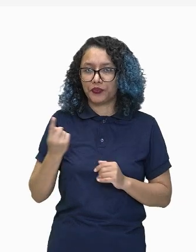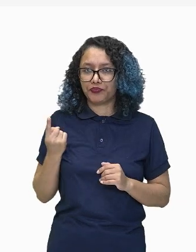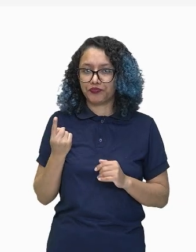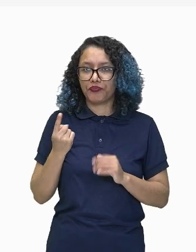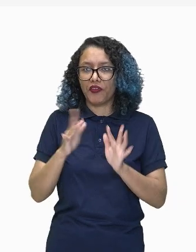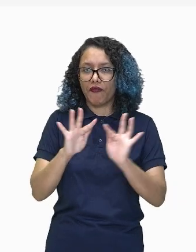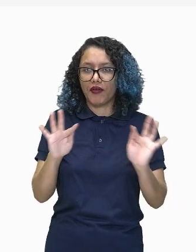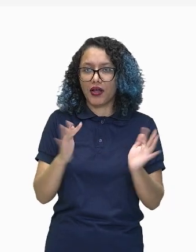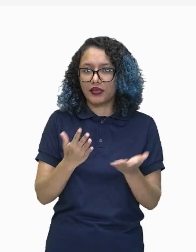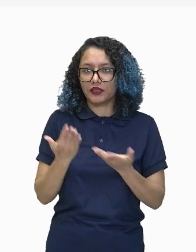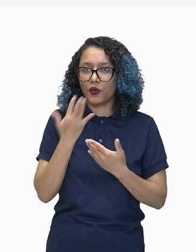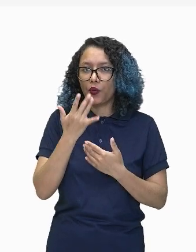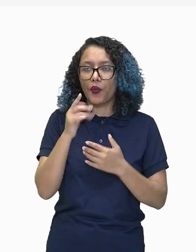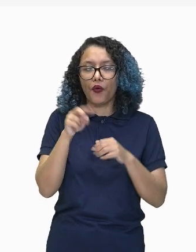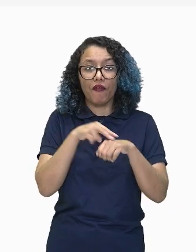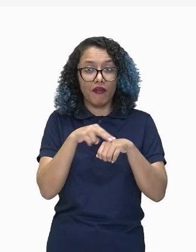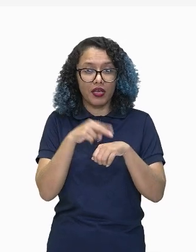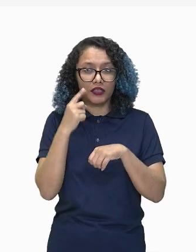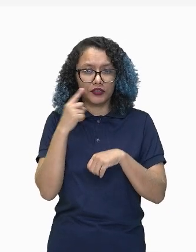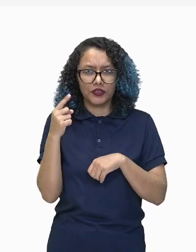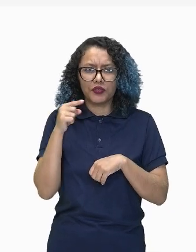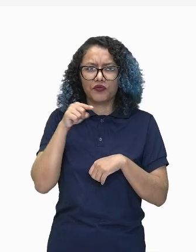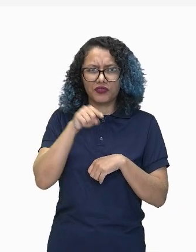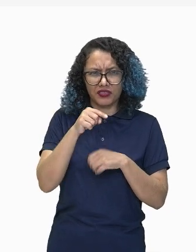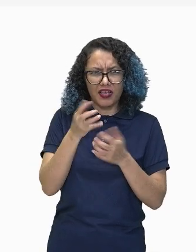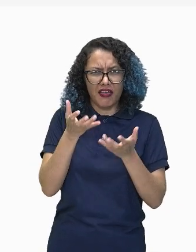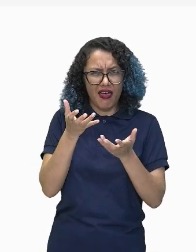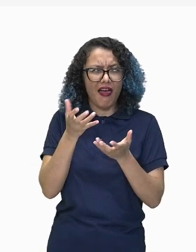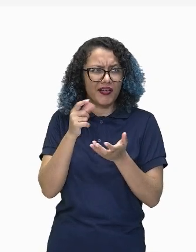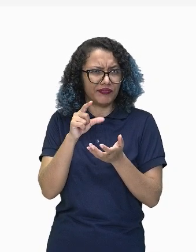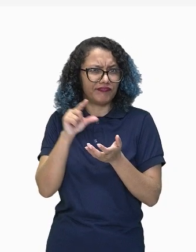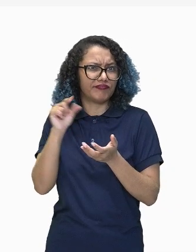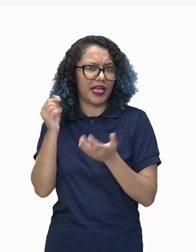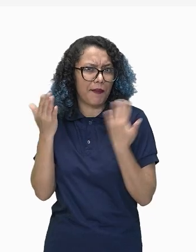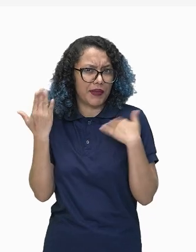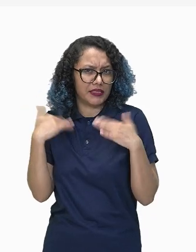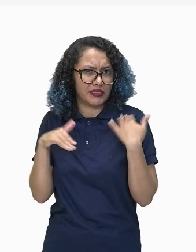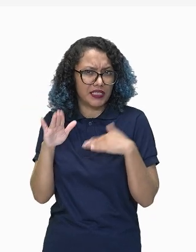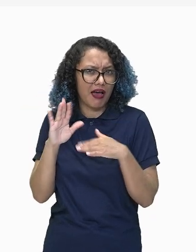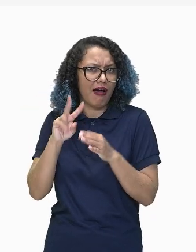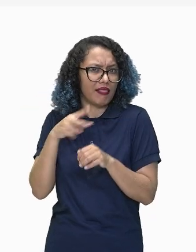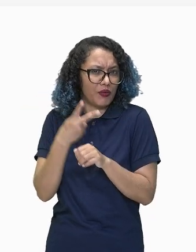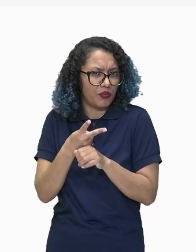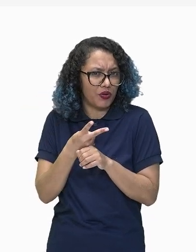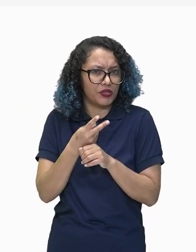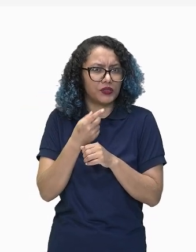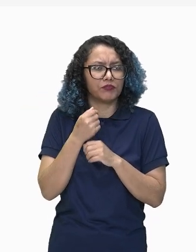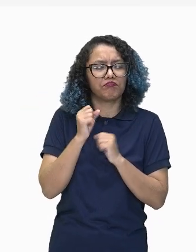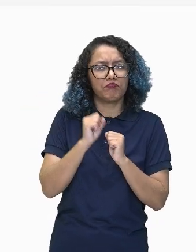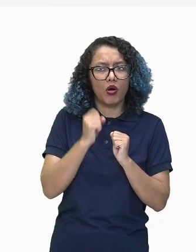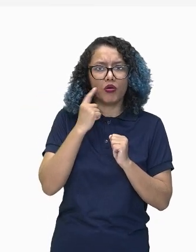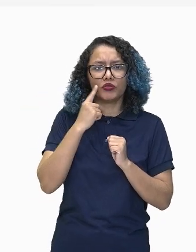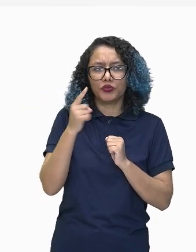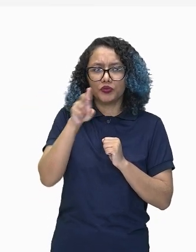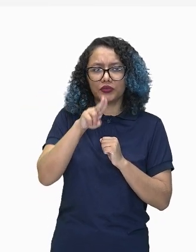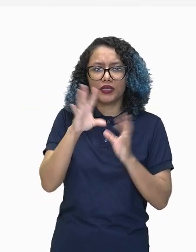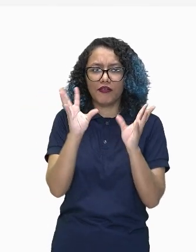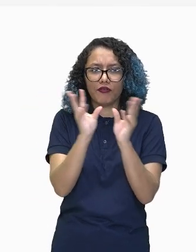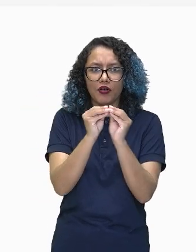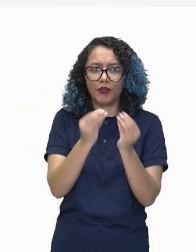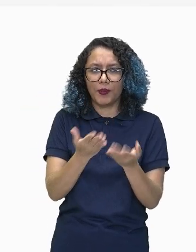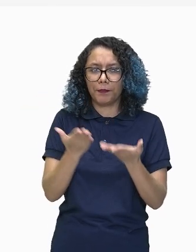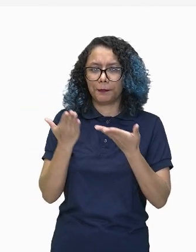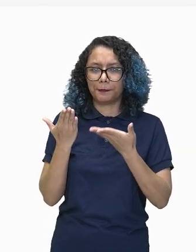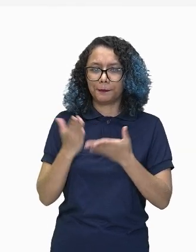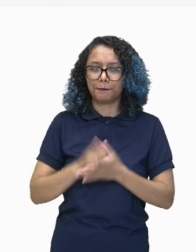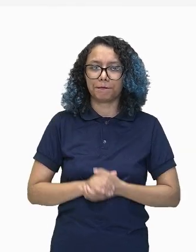out later? Então, você quer sair mais tarde. Então, ao invés de dizer do you want to hang out later, você pode dizer do you wanna hang out